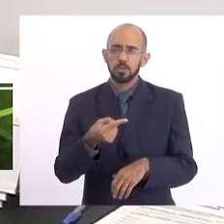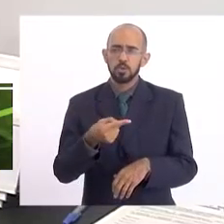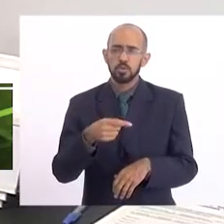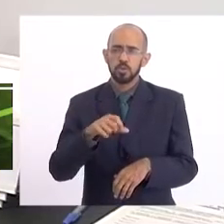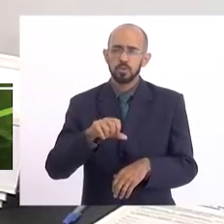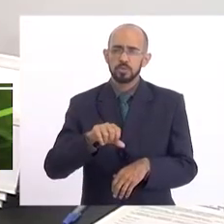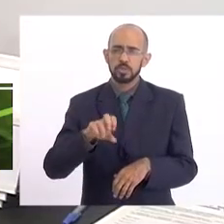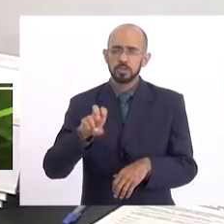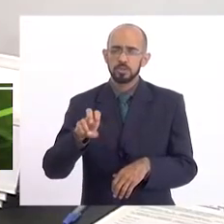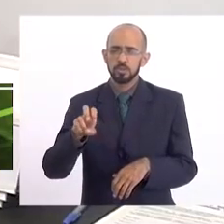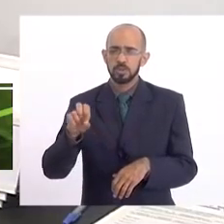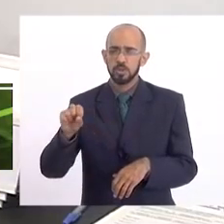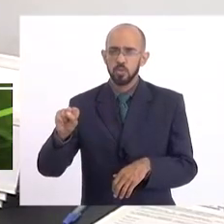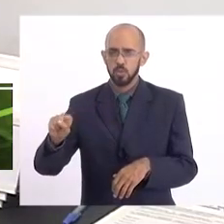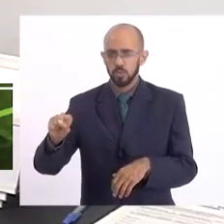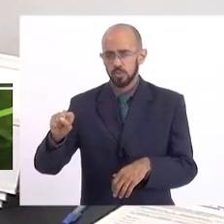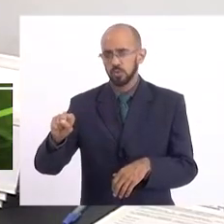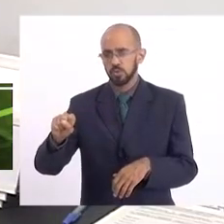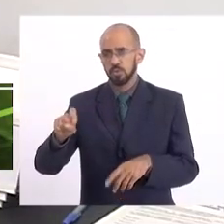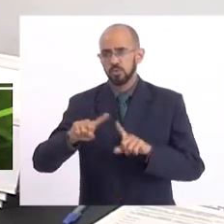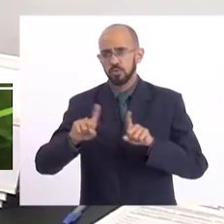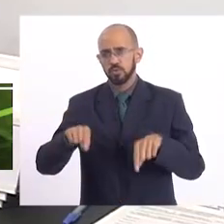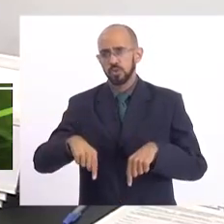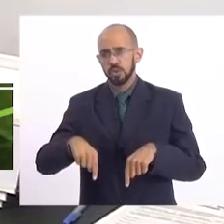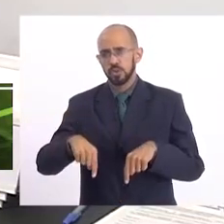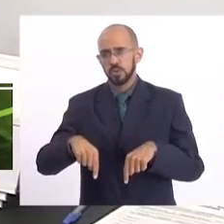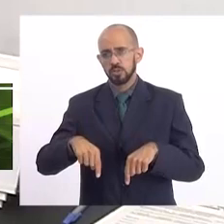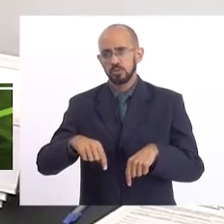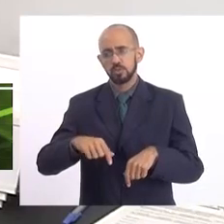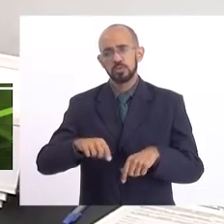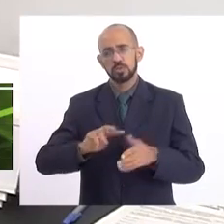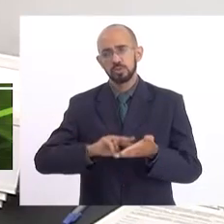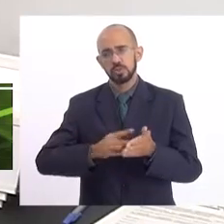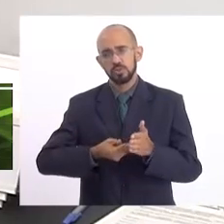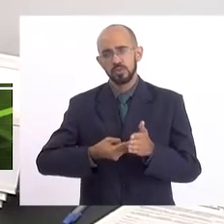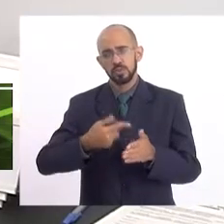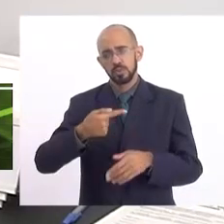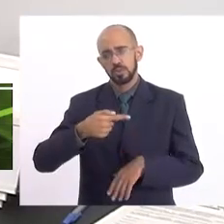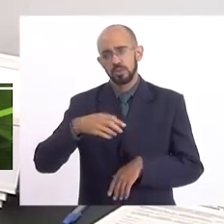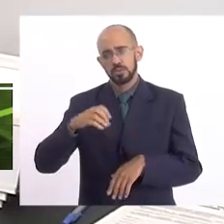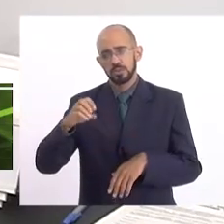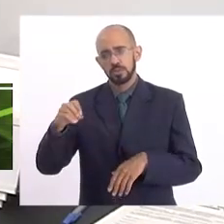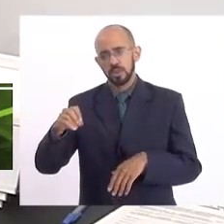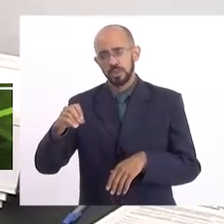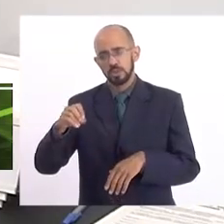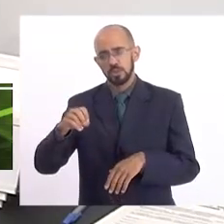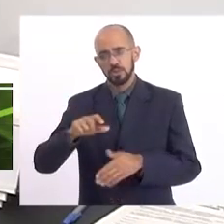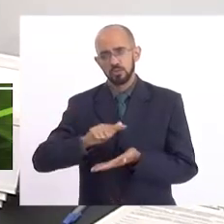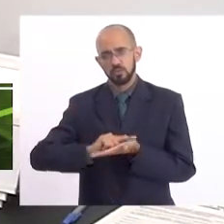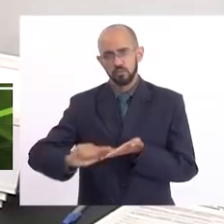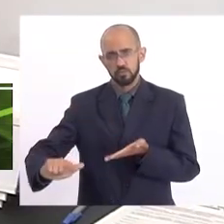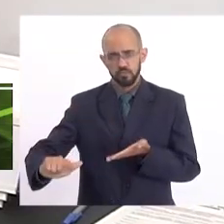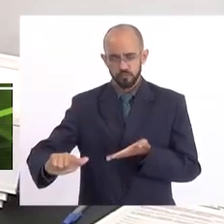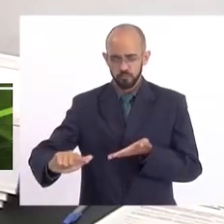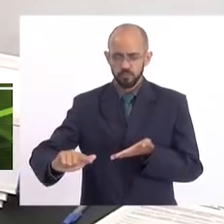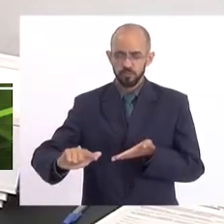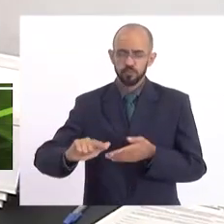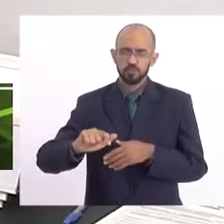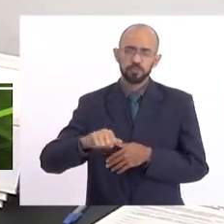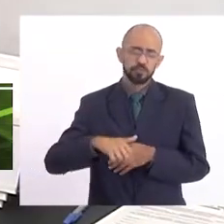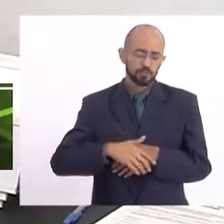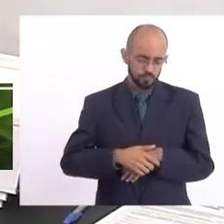1.958 servidores, com cargos vagos 700, né? Então a gente já vê aí que tem uma vacância grande,